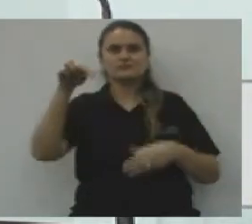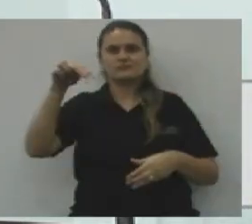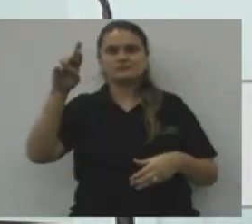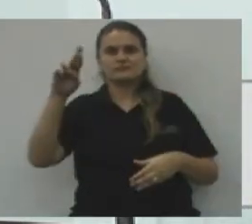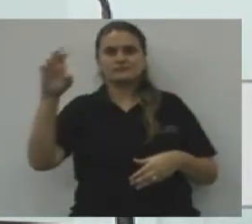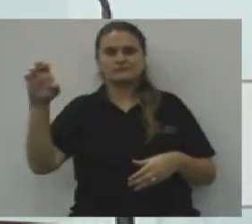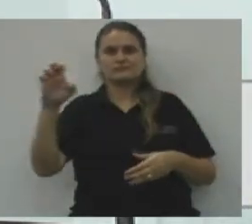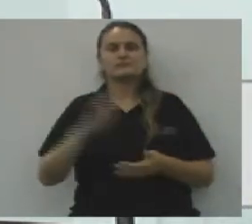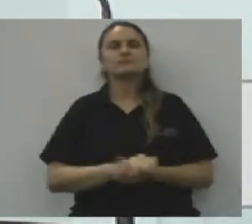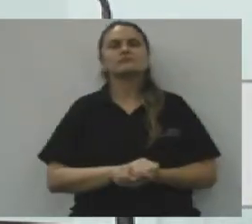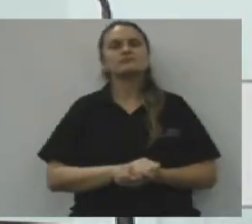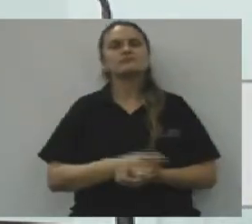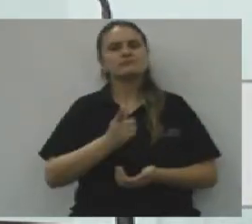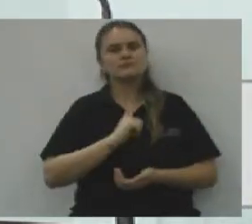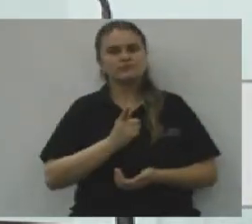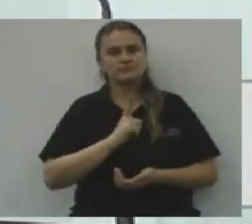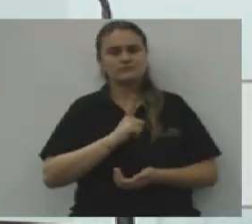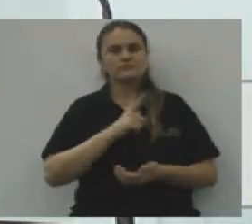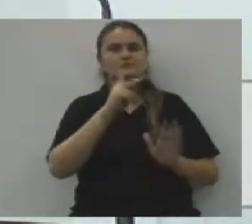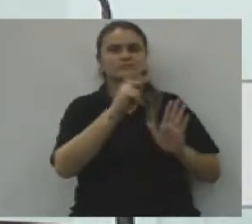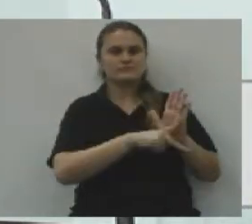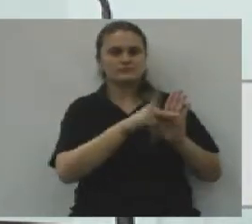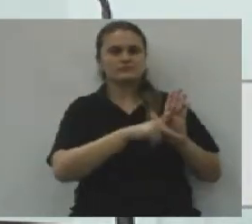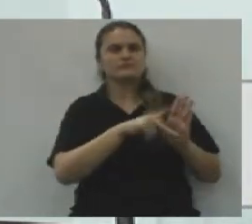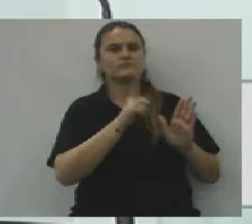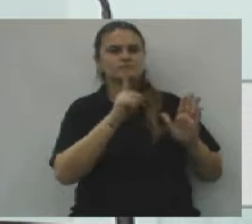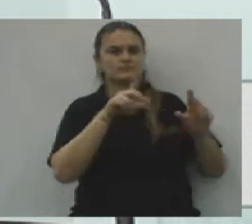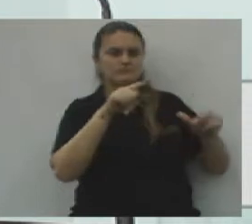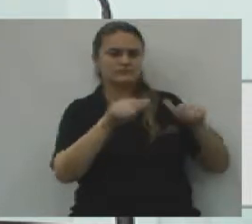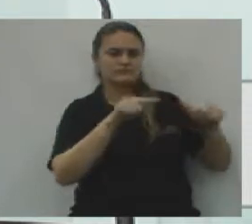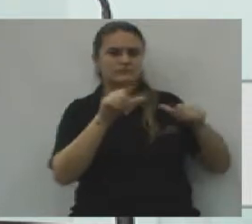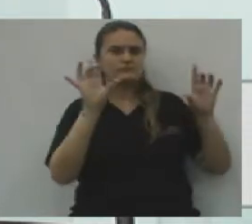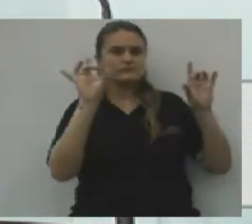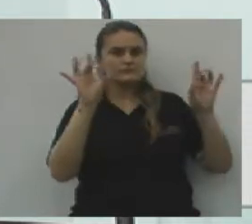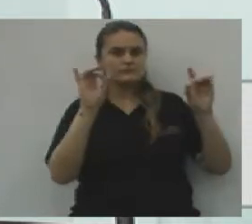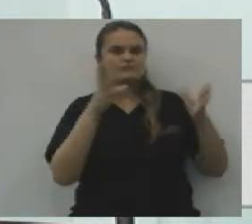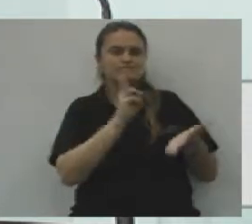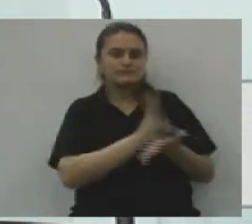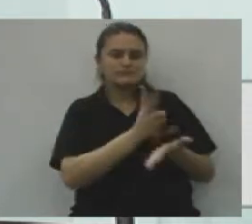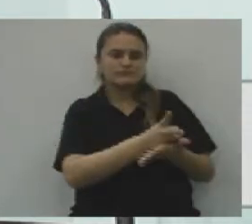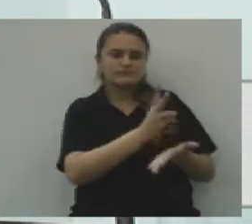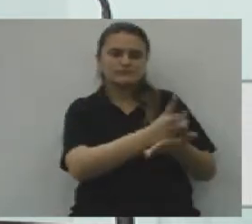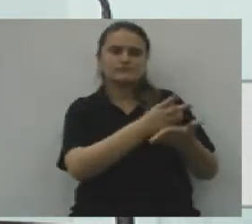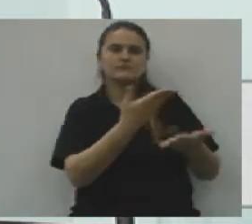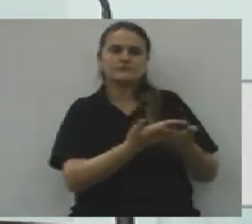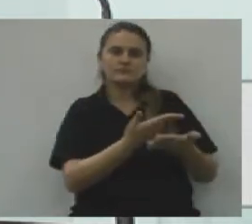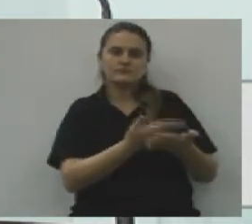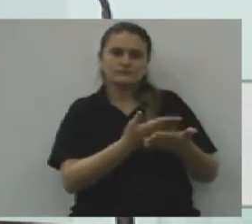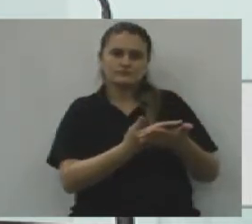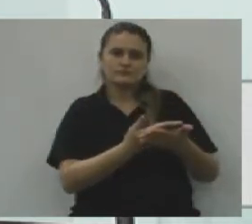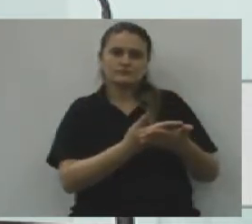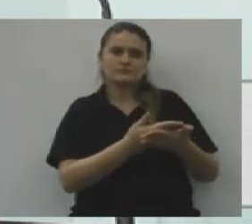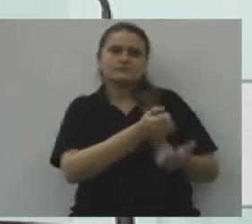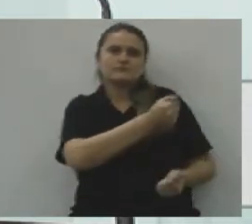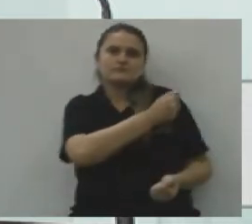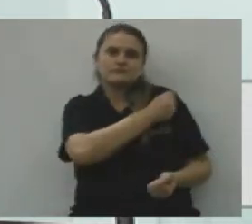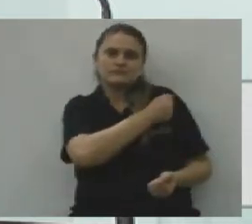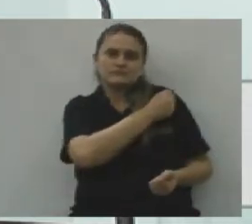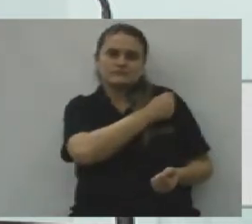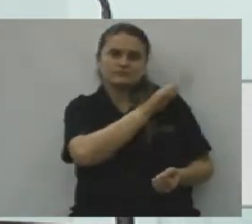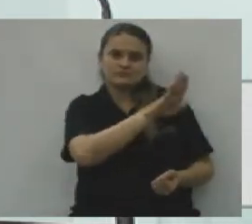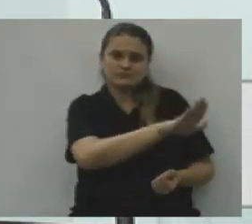Educação. Existe lá dentro um trabalho de continuidade ao estudo, onde o aluno que está